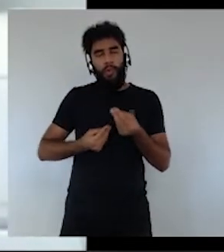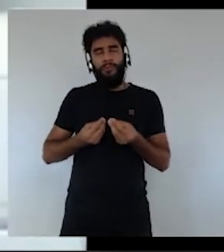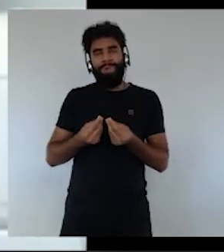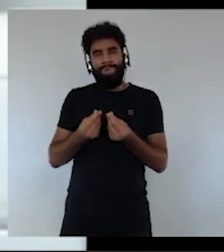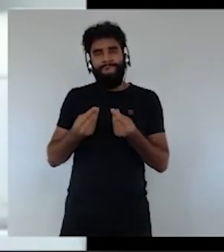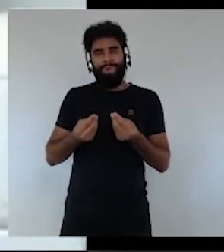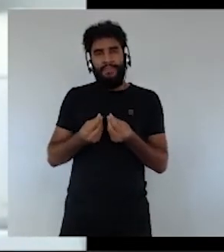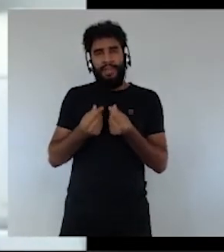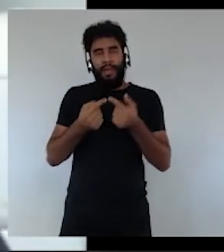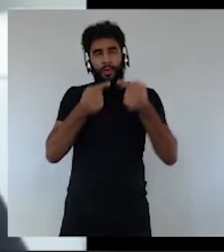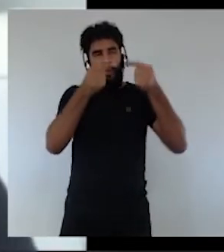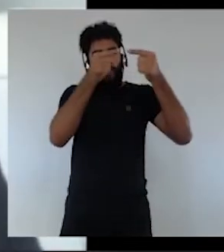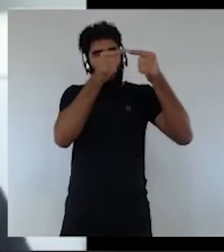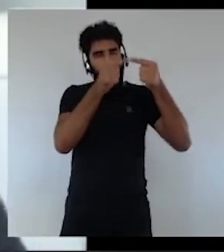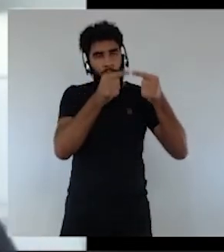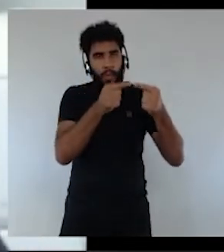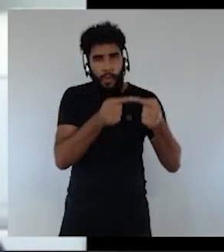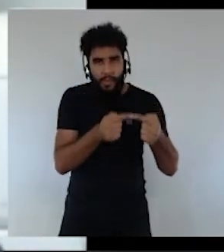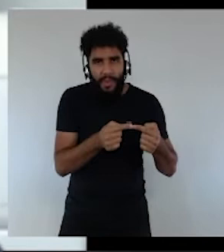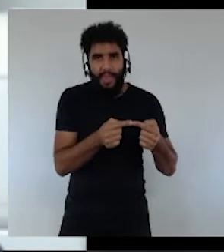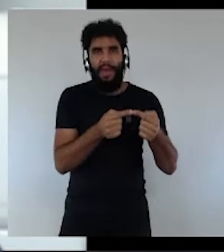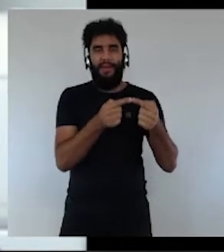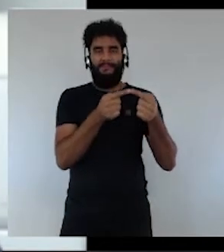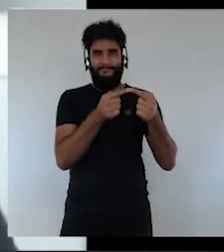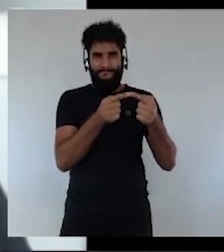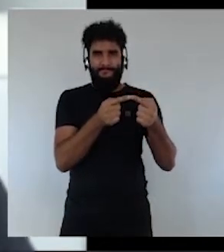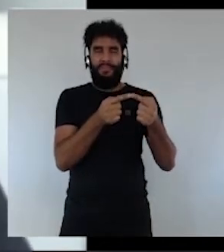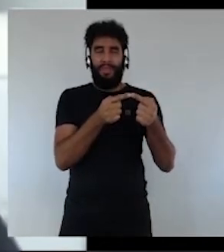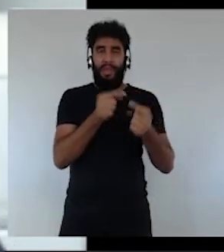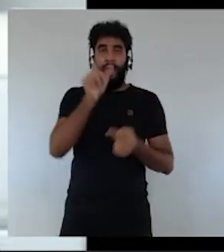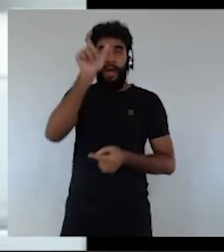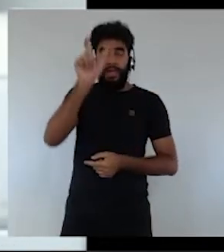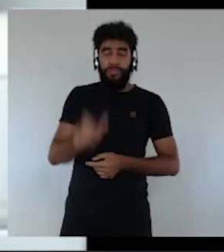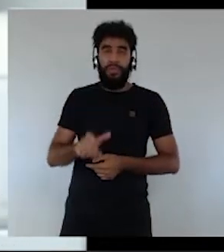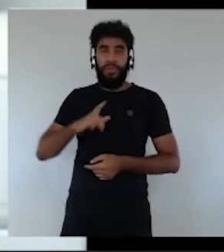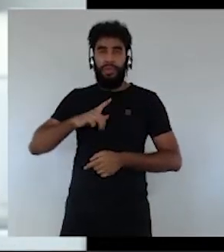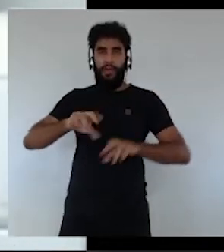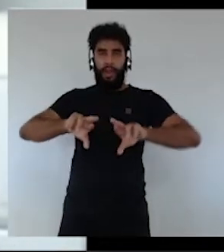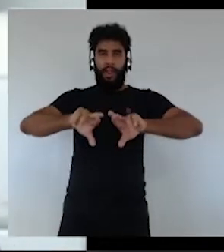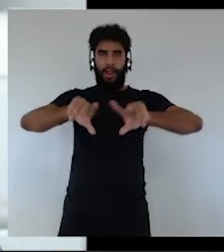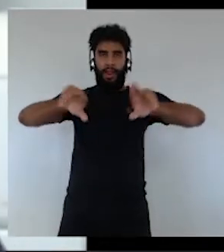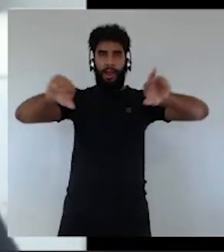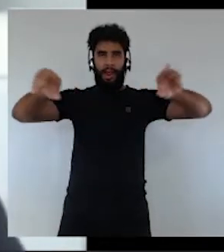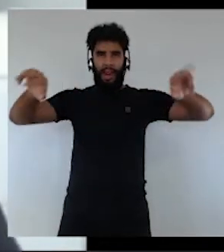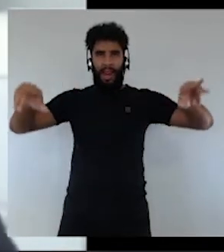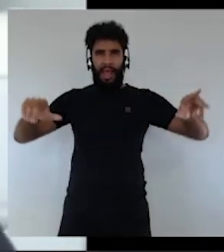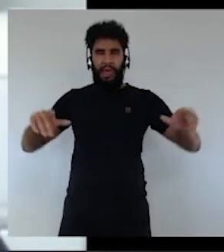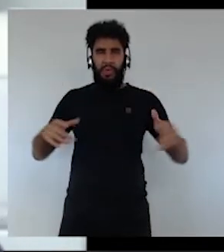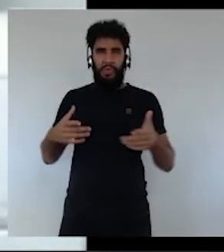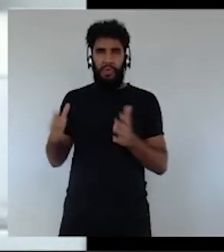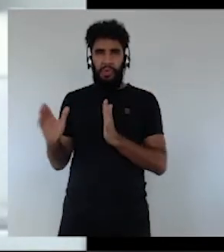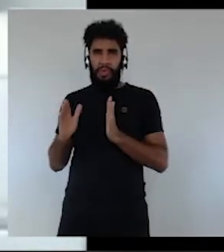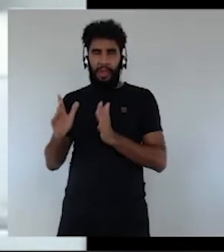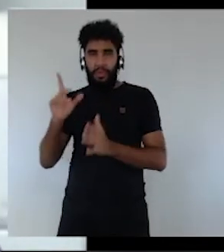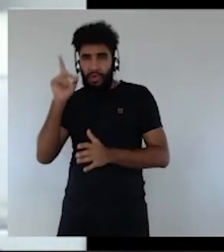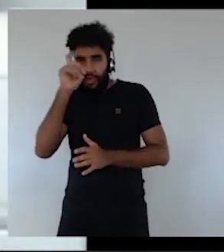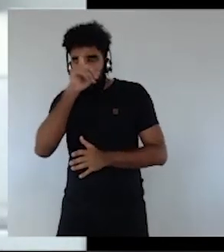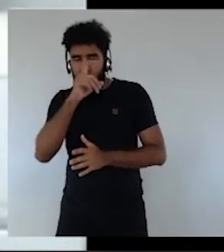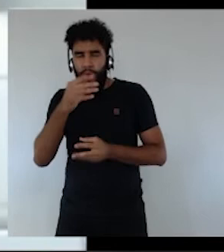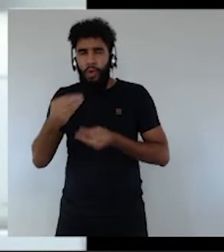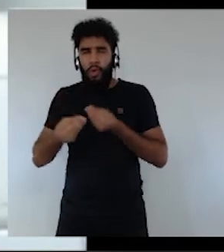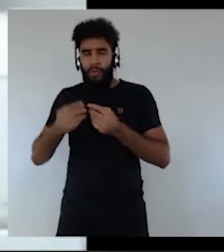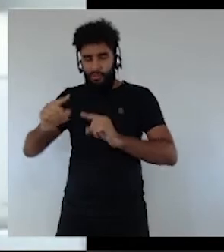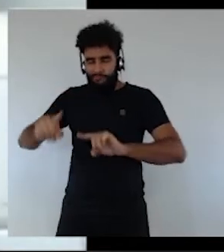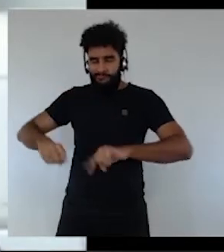tentar se alinhar àqueles que usam a adversidade, que usam a crise para tentar provocar o